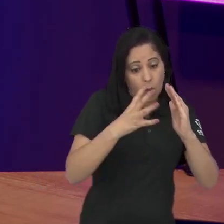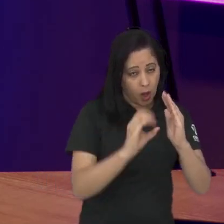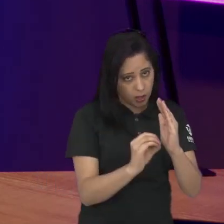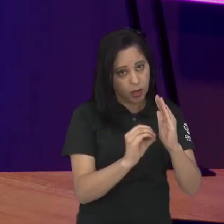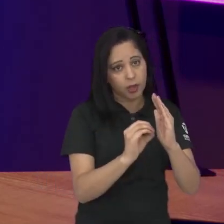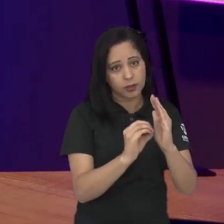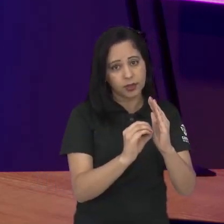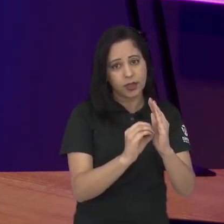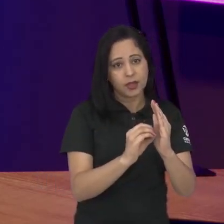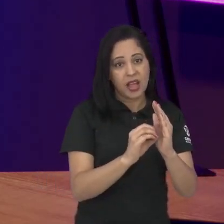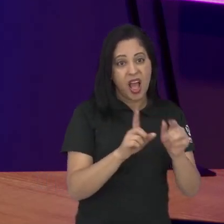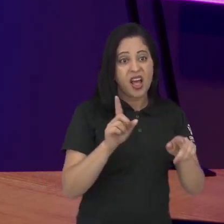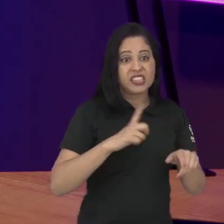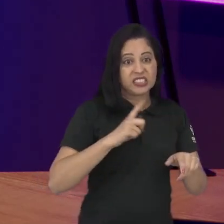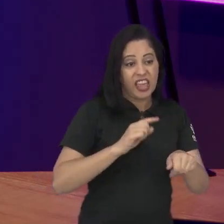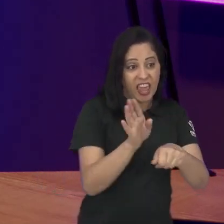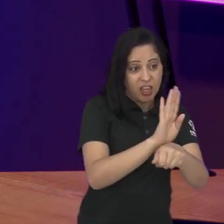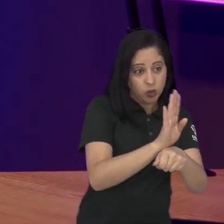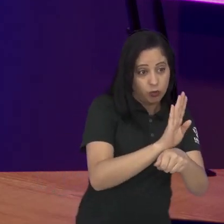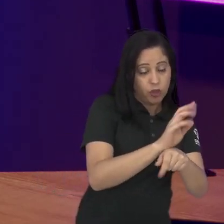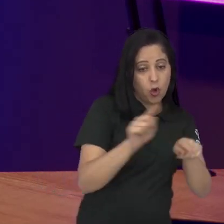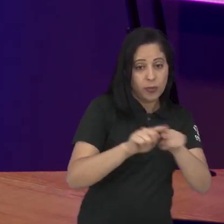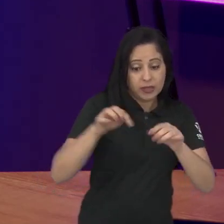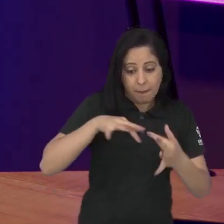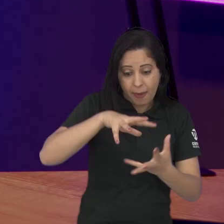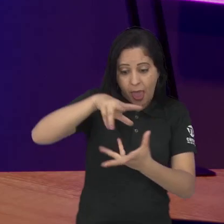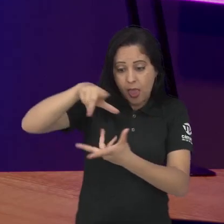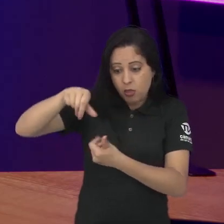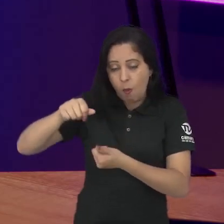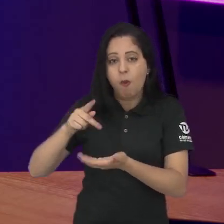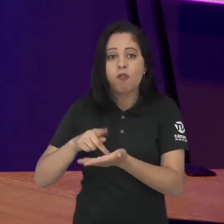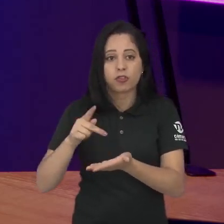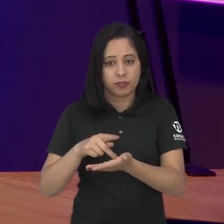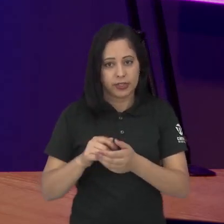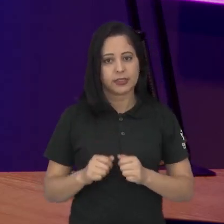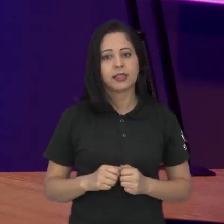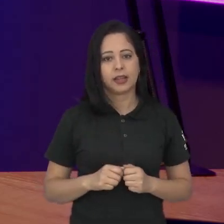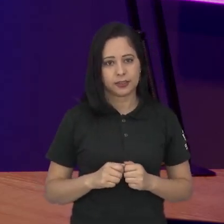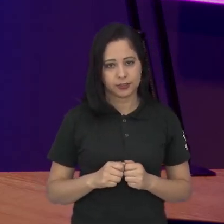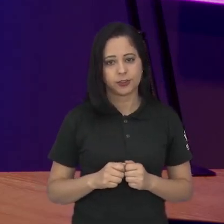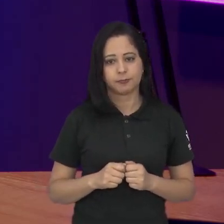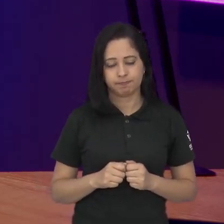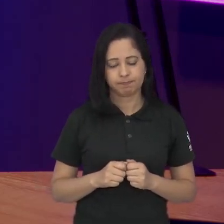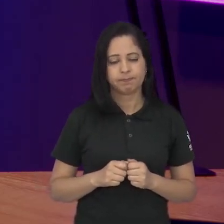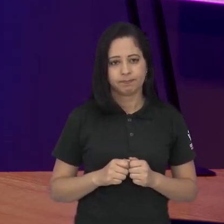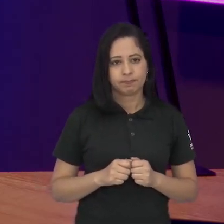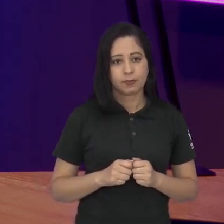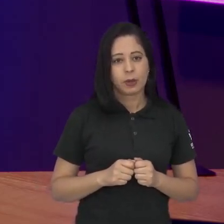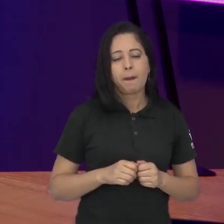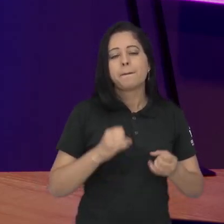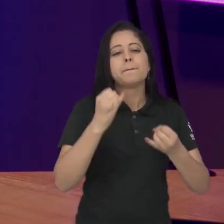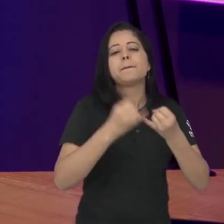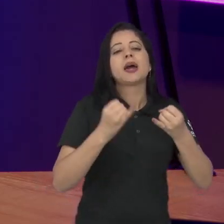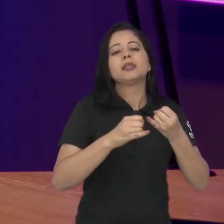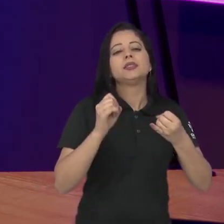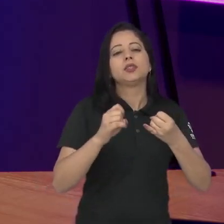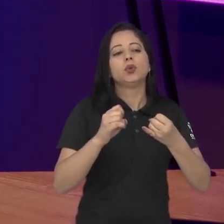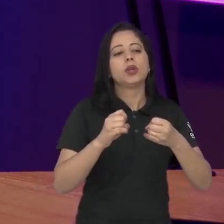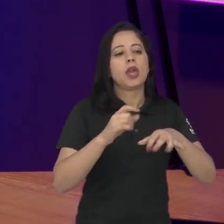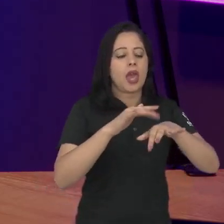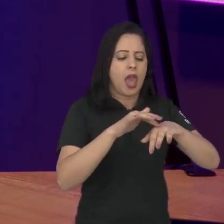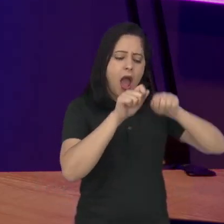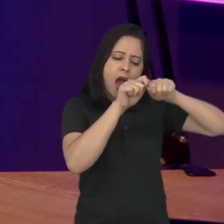na ficção e a gente também vê na vida real que parece que as pandemias e essas situações de conflito, elas vão